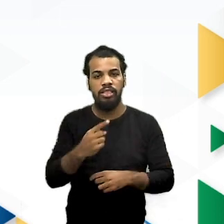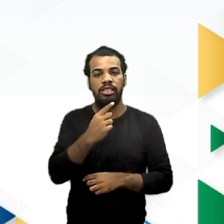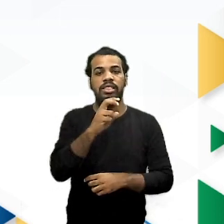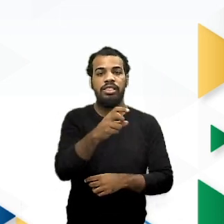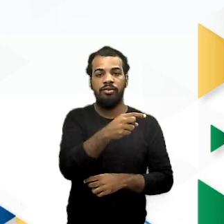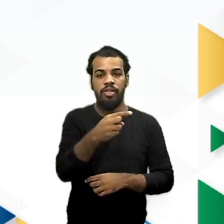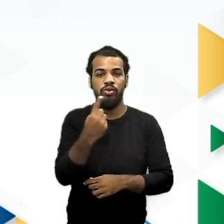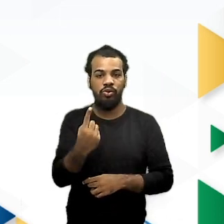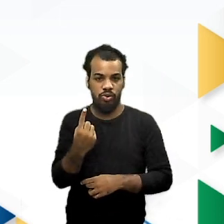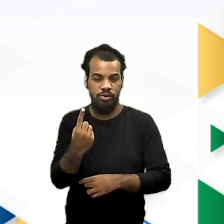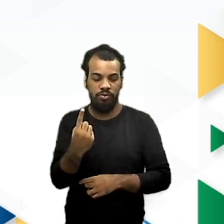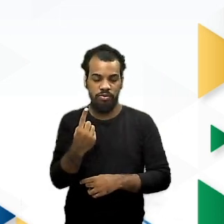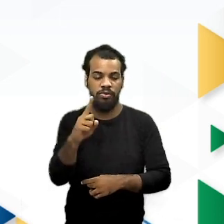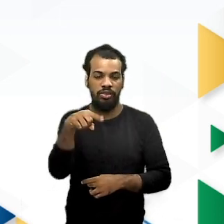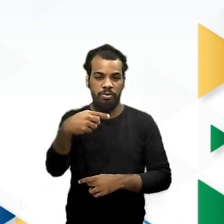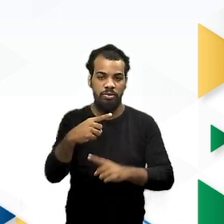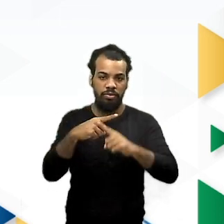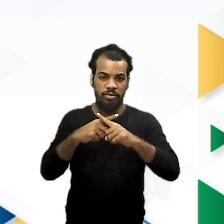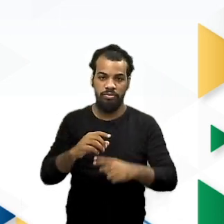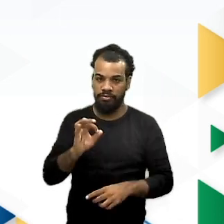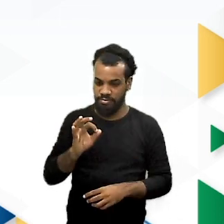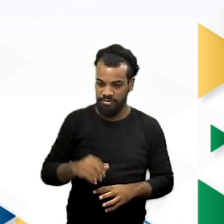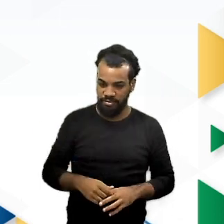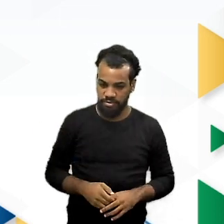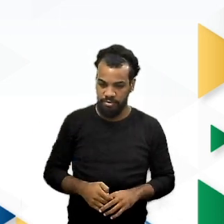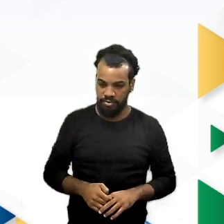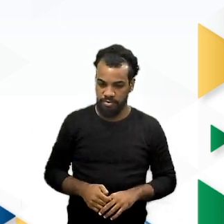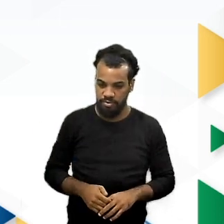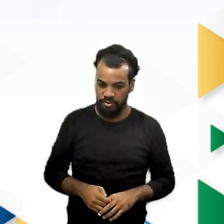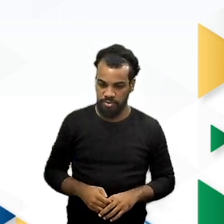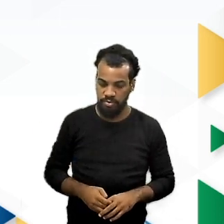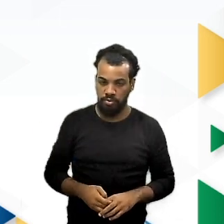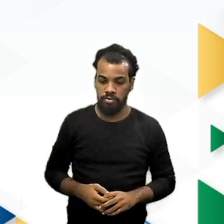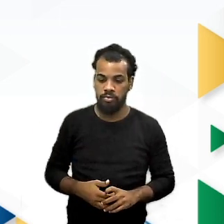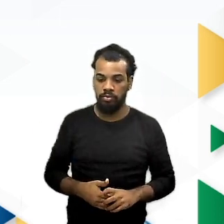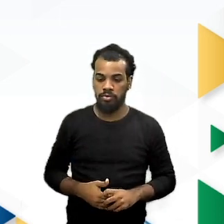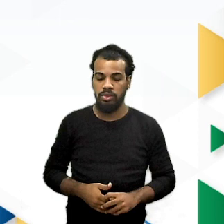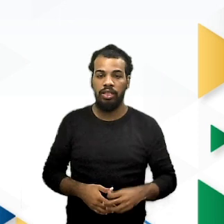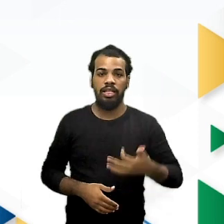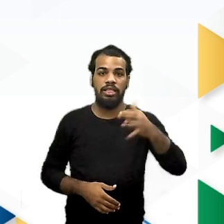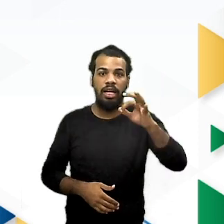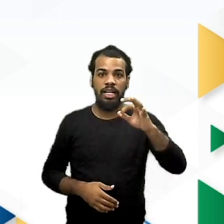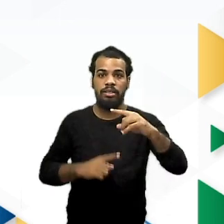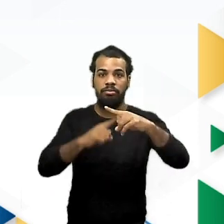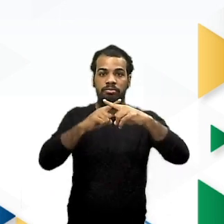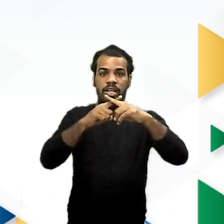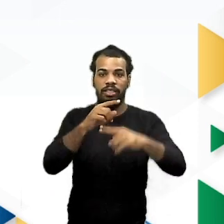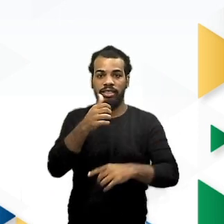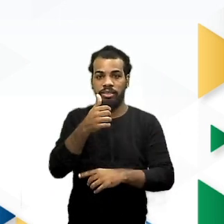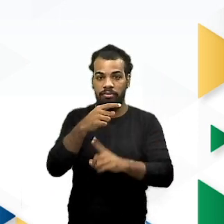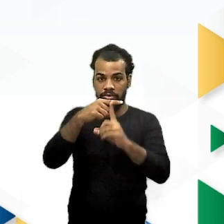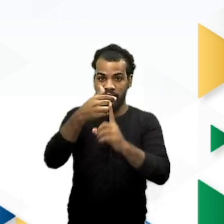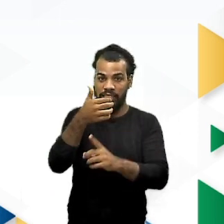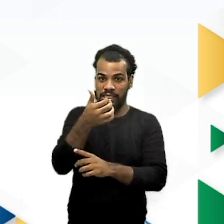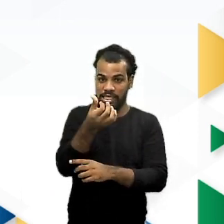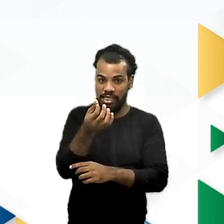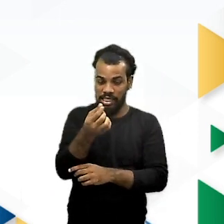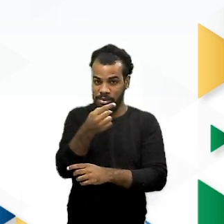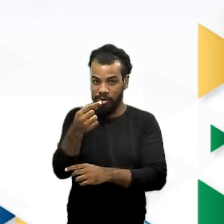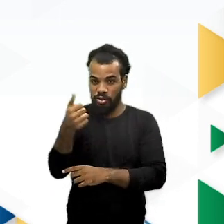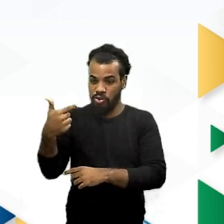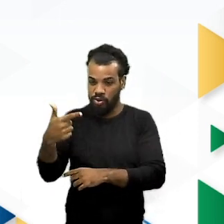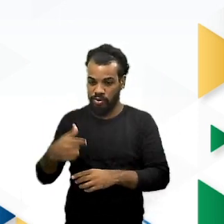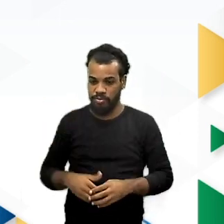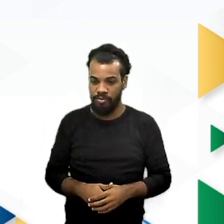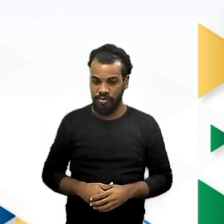depois multiplico. Então vamos lá. 10 mais 60 menos 12, ok? Na distributiva. 70